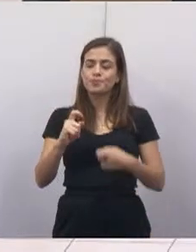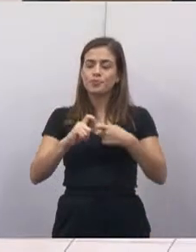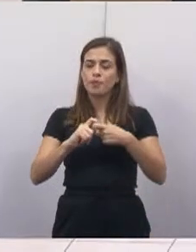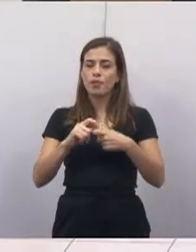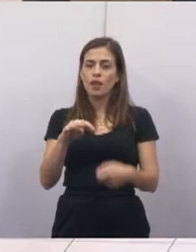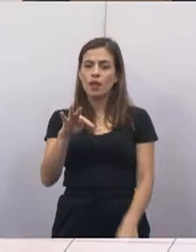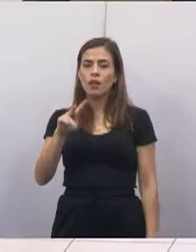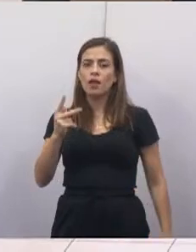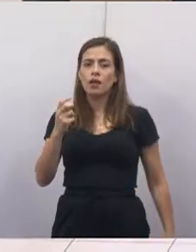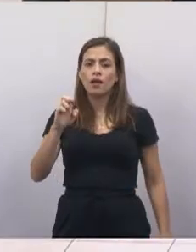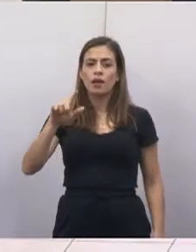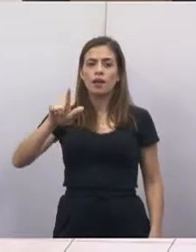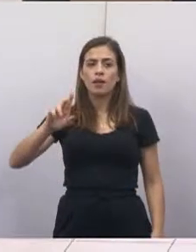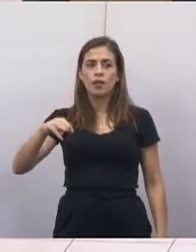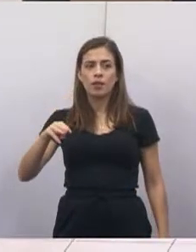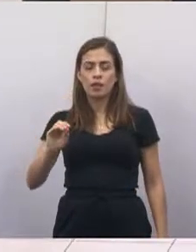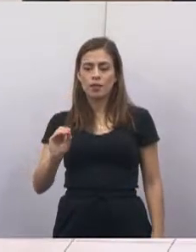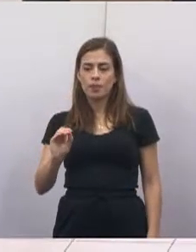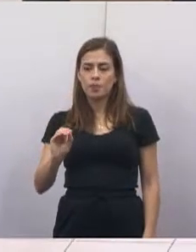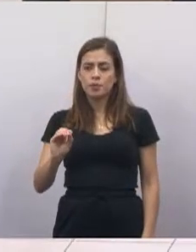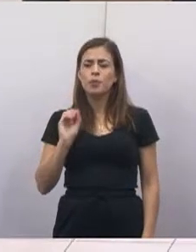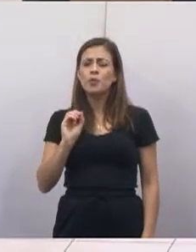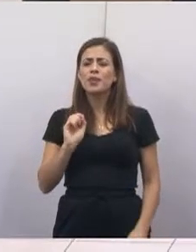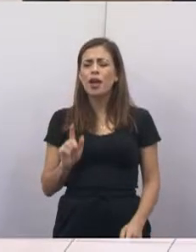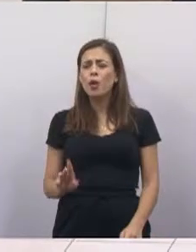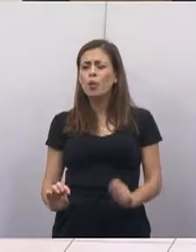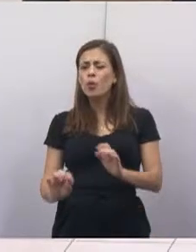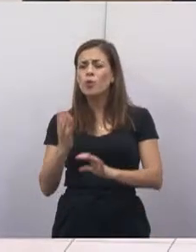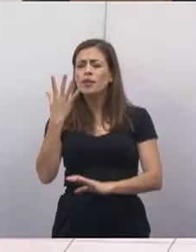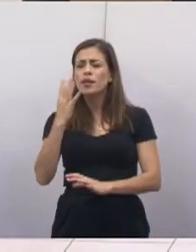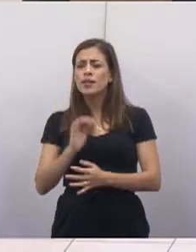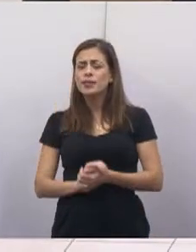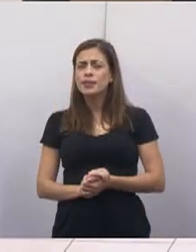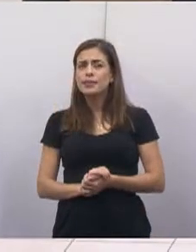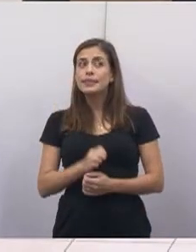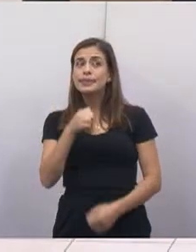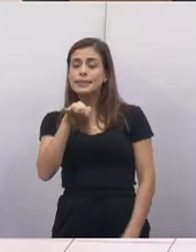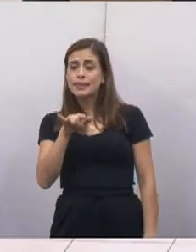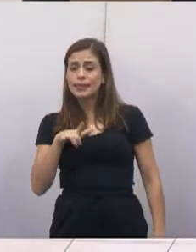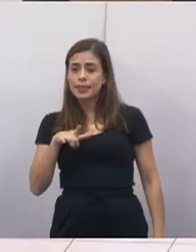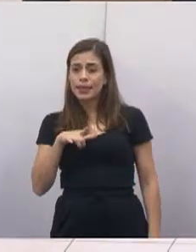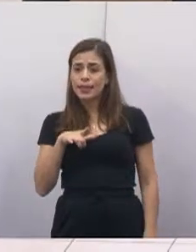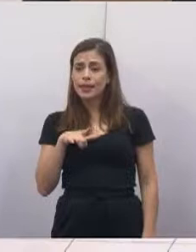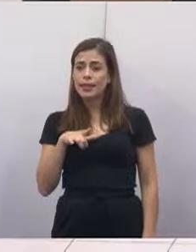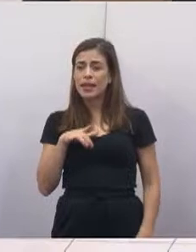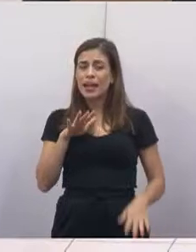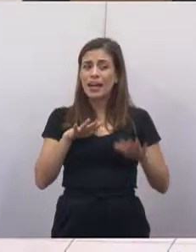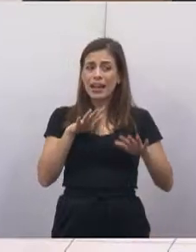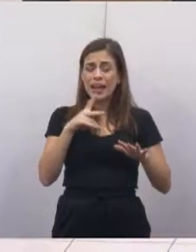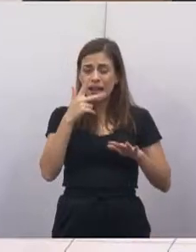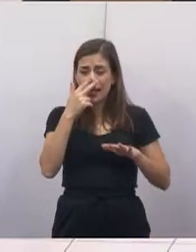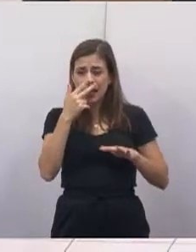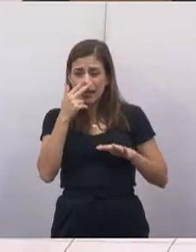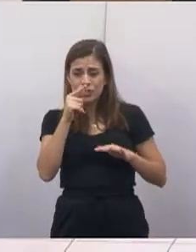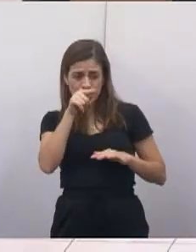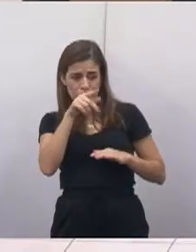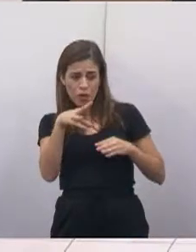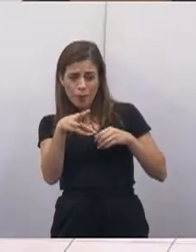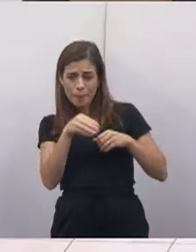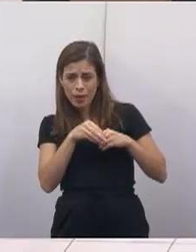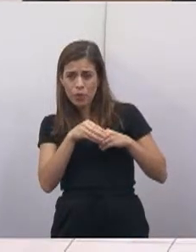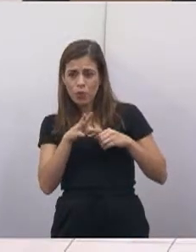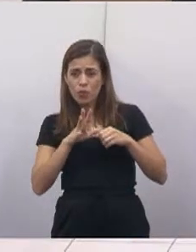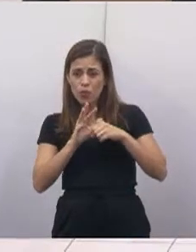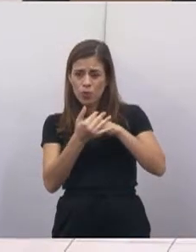Telmo, e o que acontece? Se há suspeita que a pessoa está